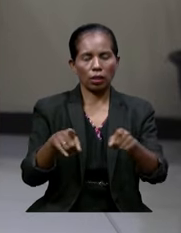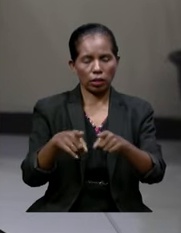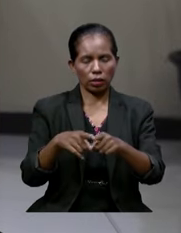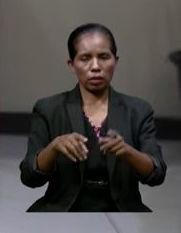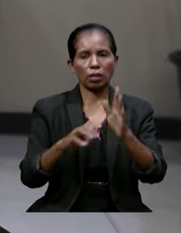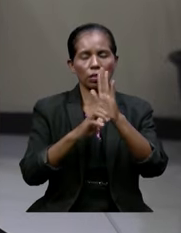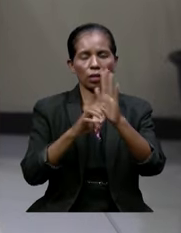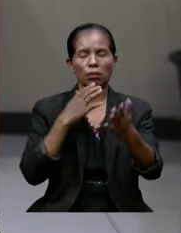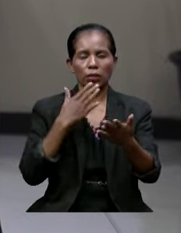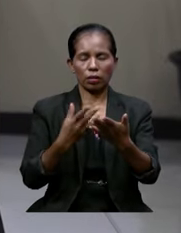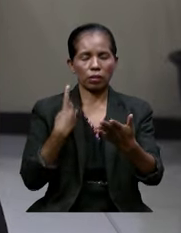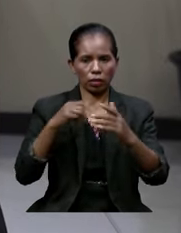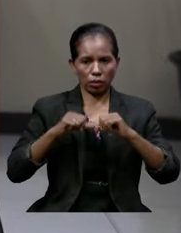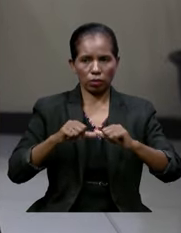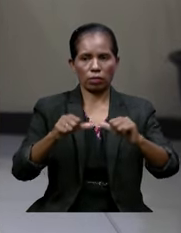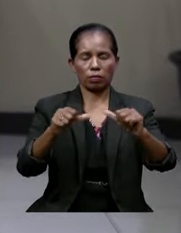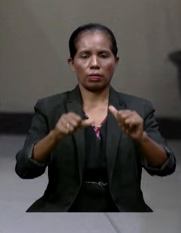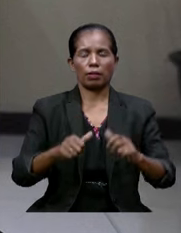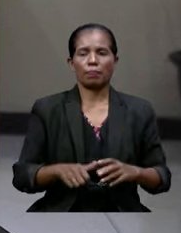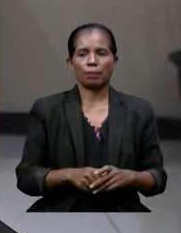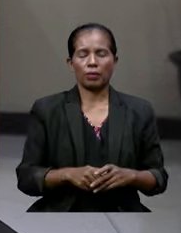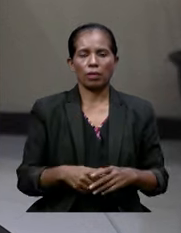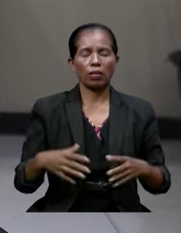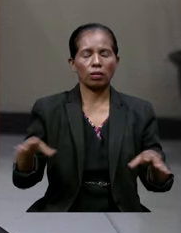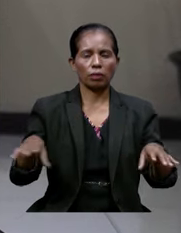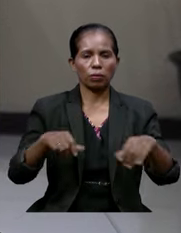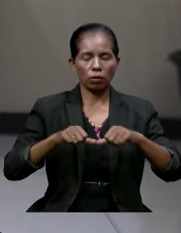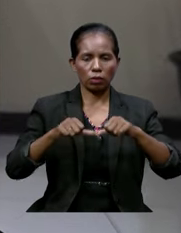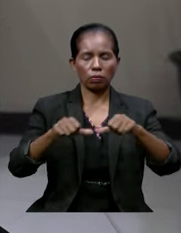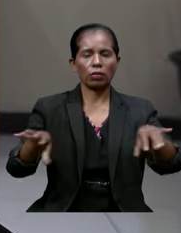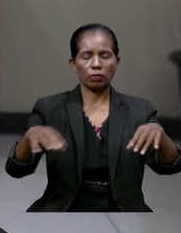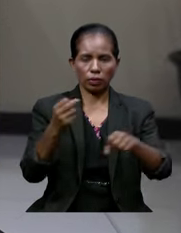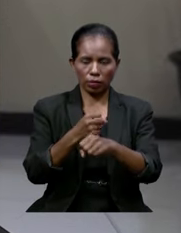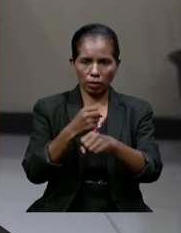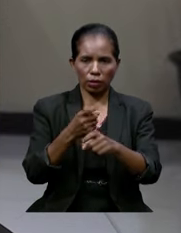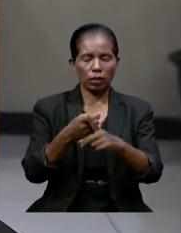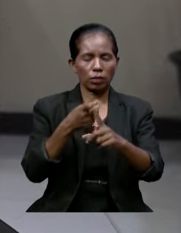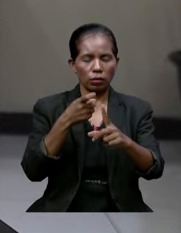da hoje, ida continua a reforça, tanto o aspecto